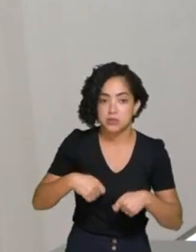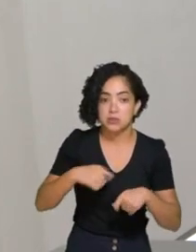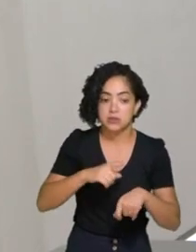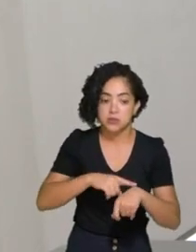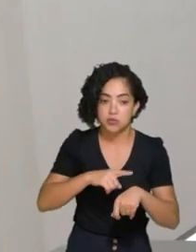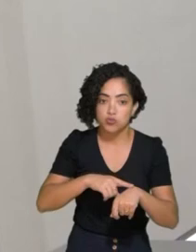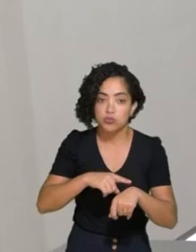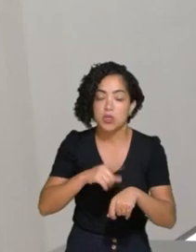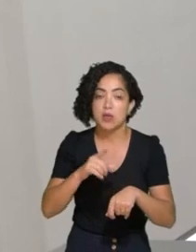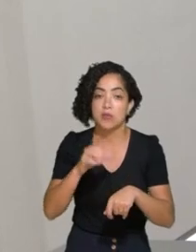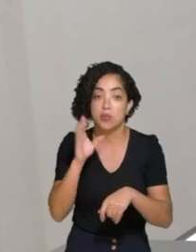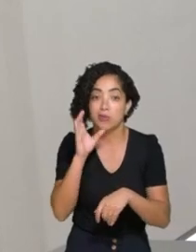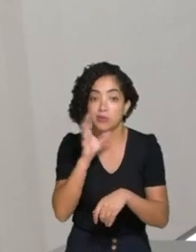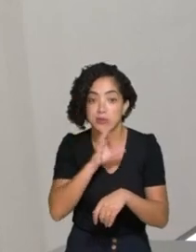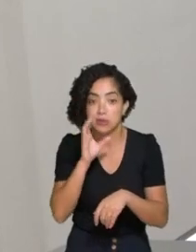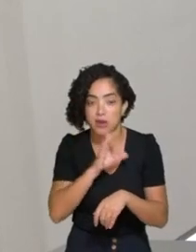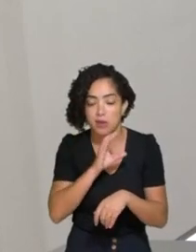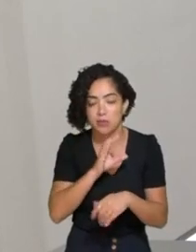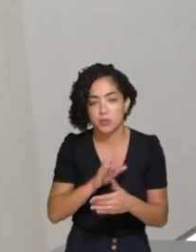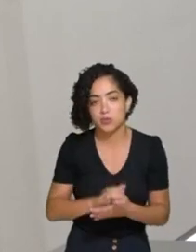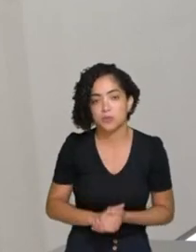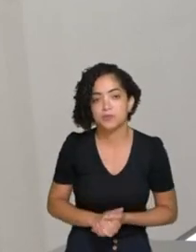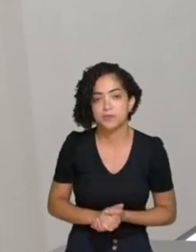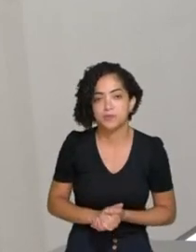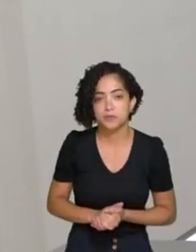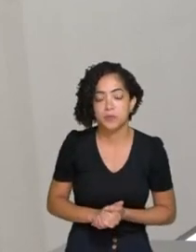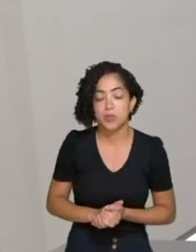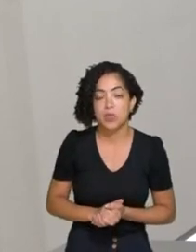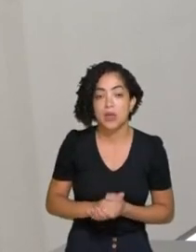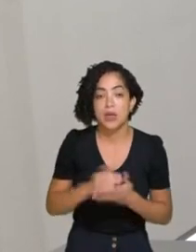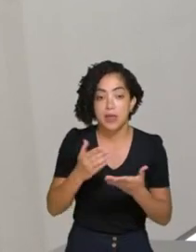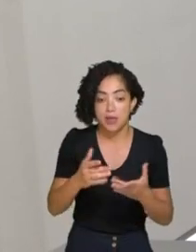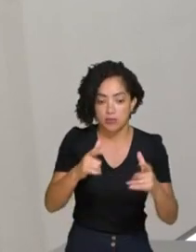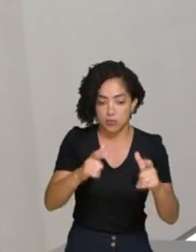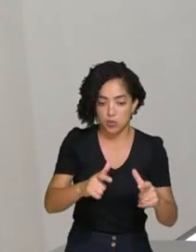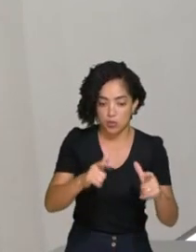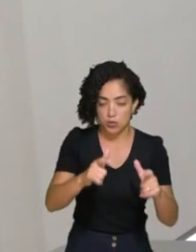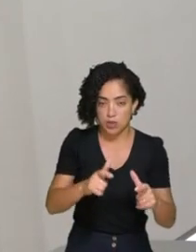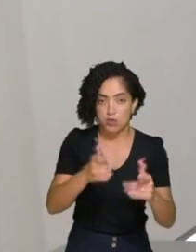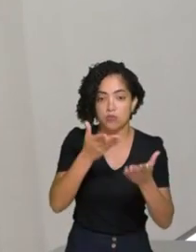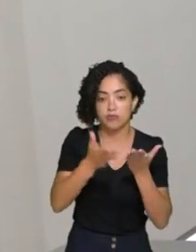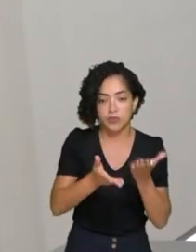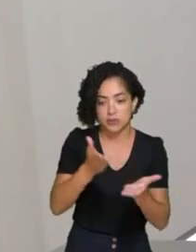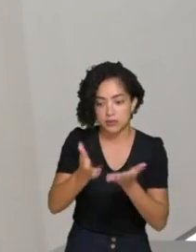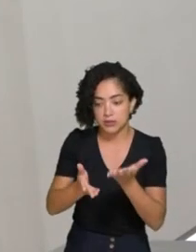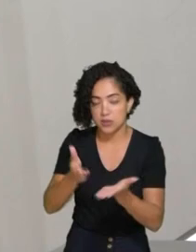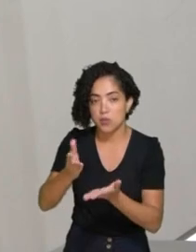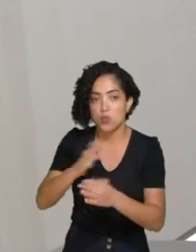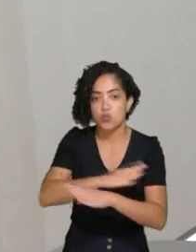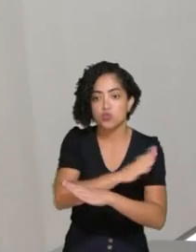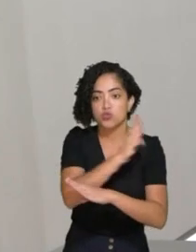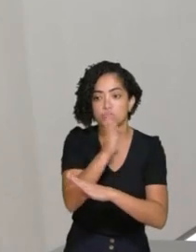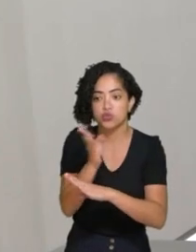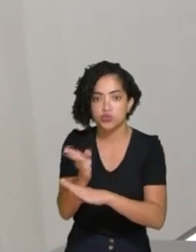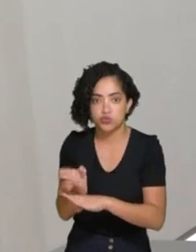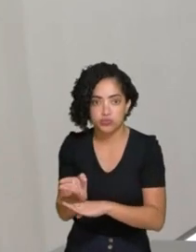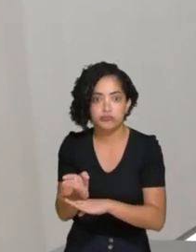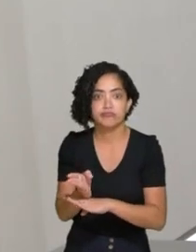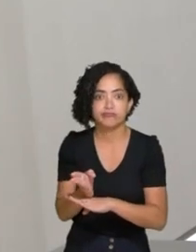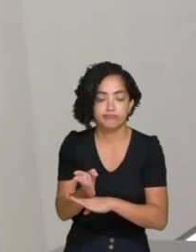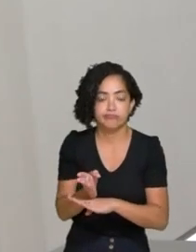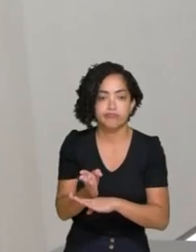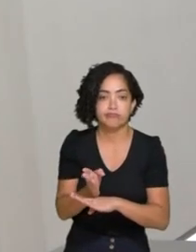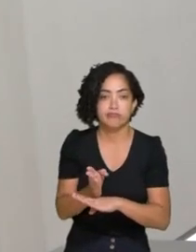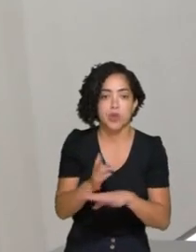que essa construção saia. A Casa da Mulher Brasileira é um local que vai atender 24 horas por dia, todos os dias da